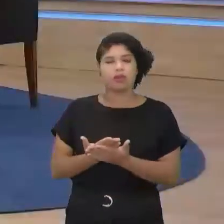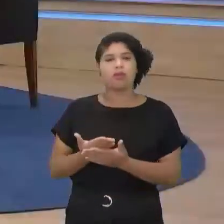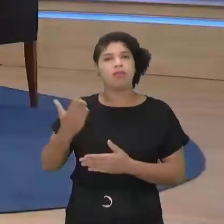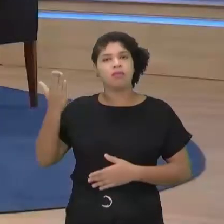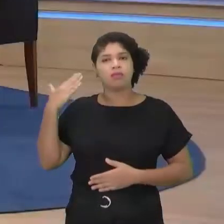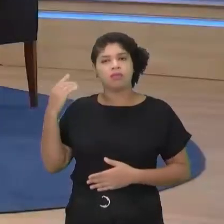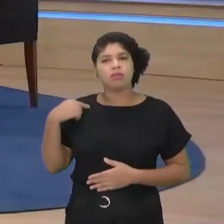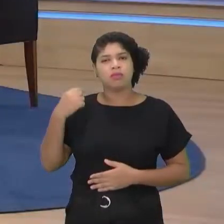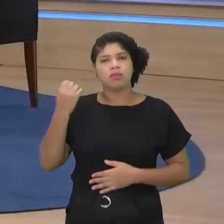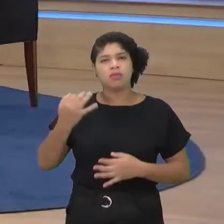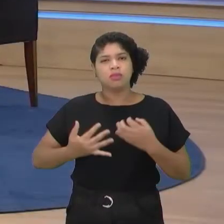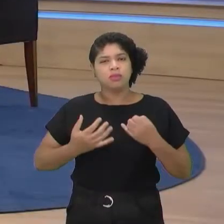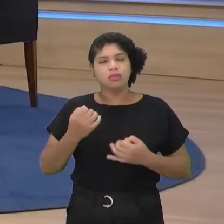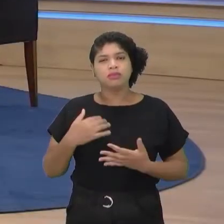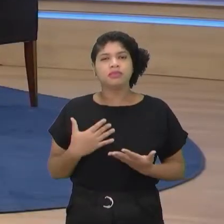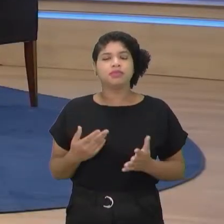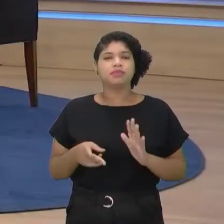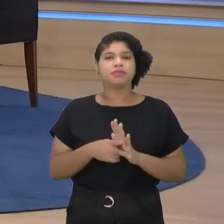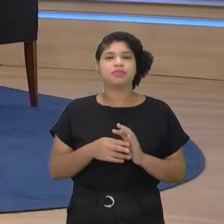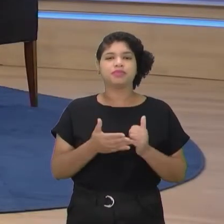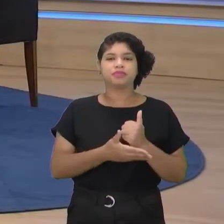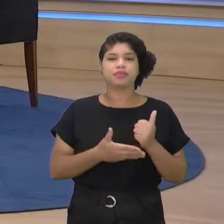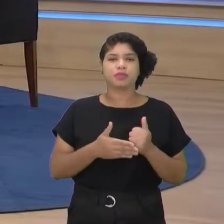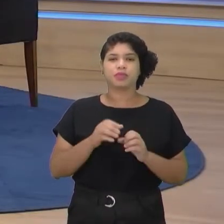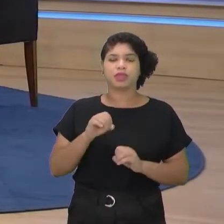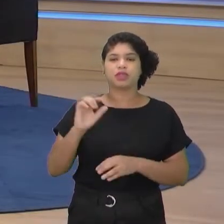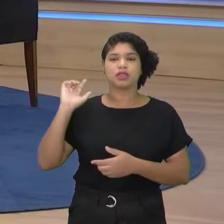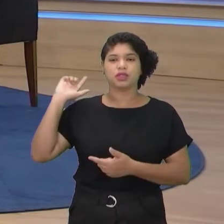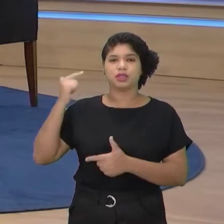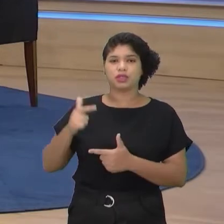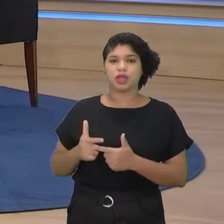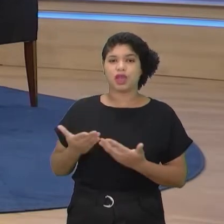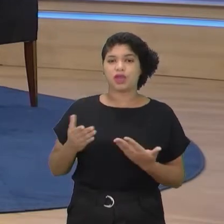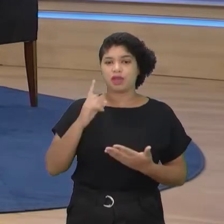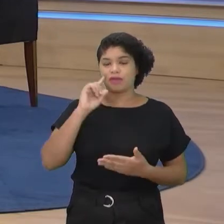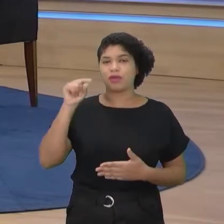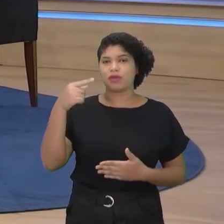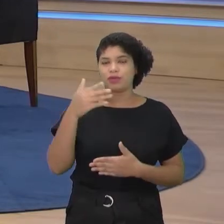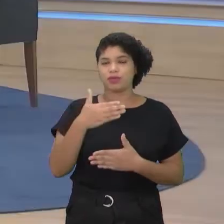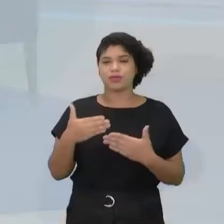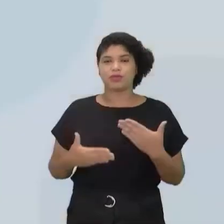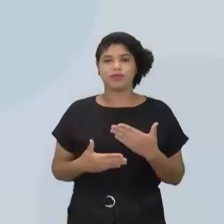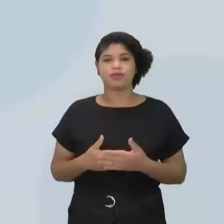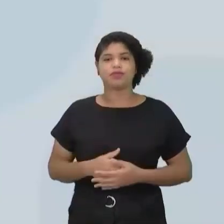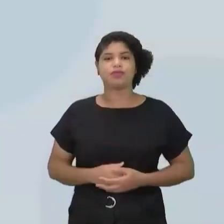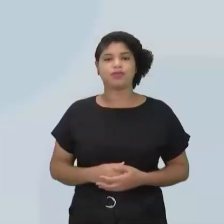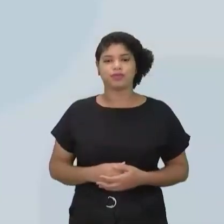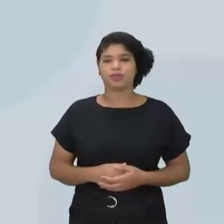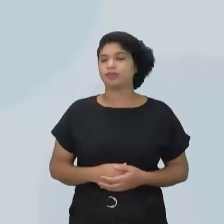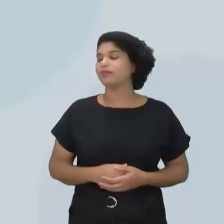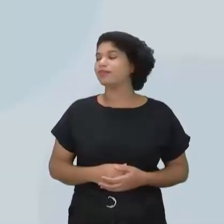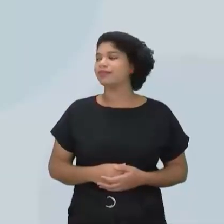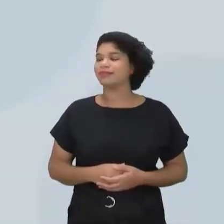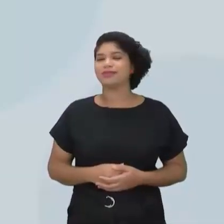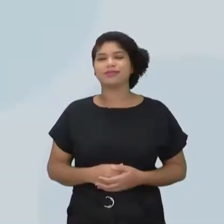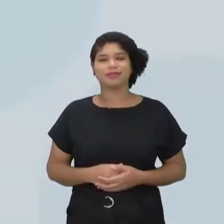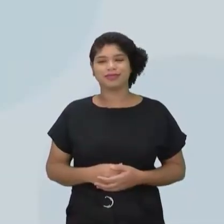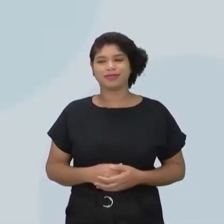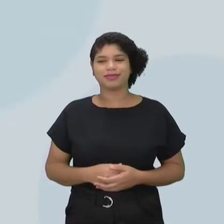sobre o ensino tradicional. Agora, isso que é legal, esse slide que vai vir agora, que é o da coisa de